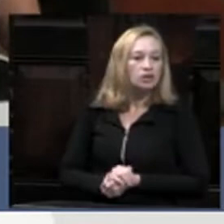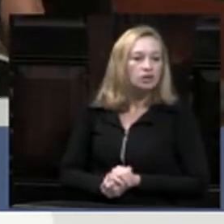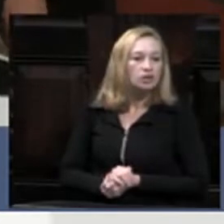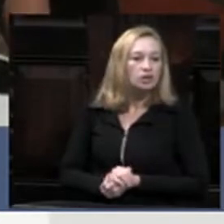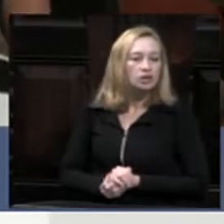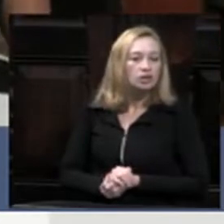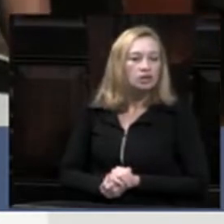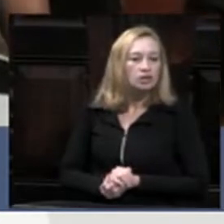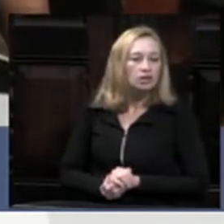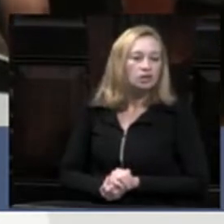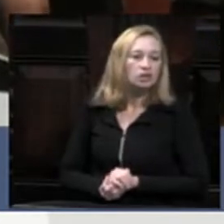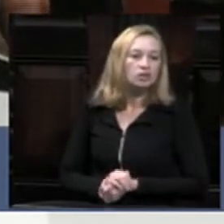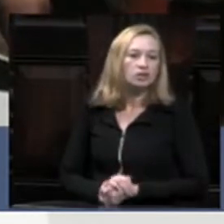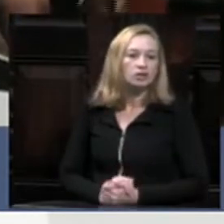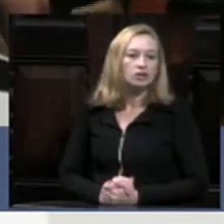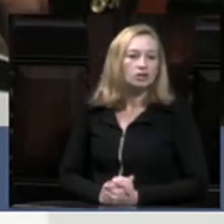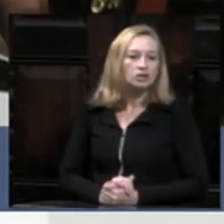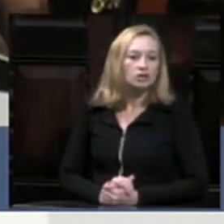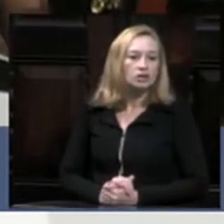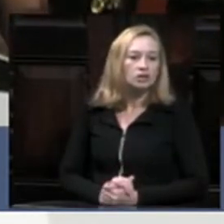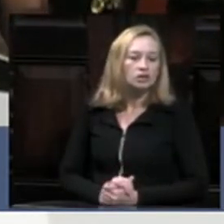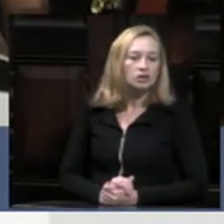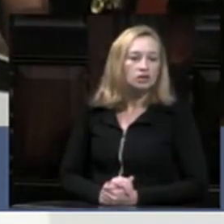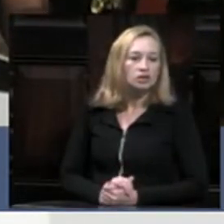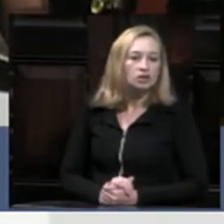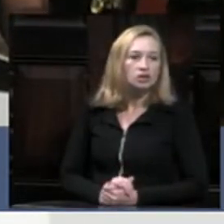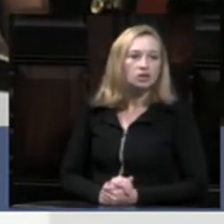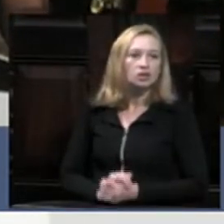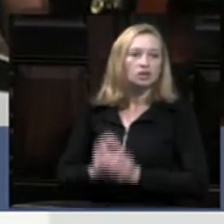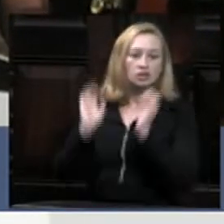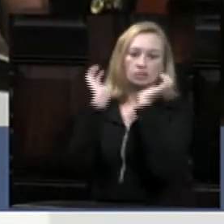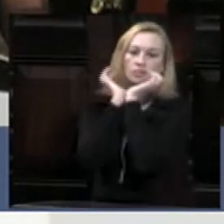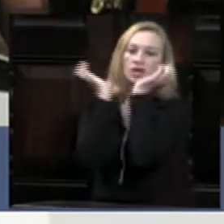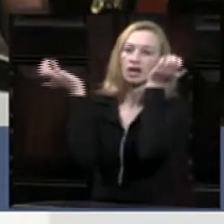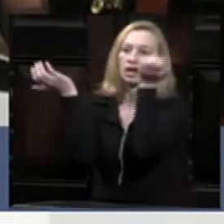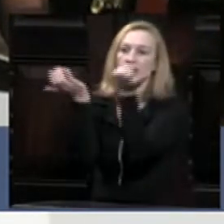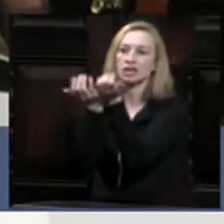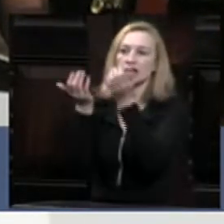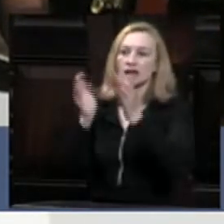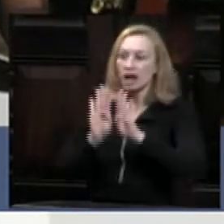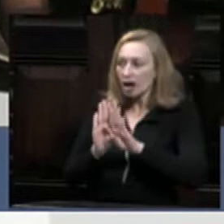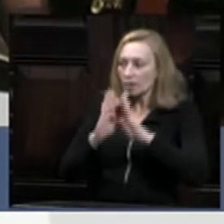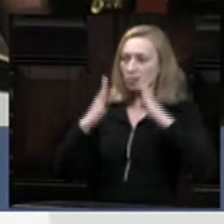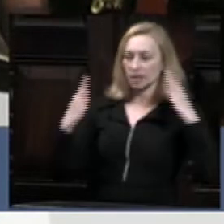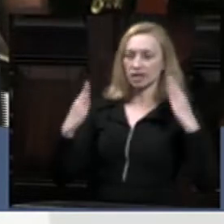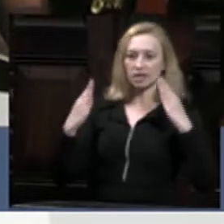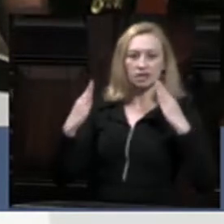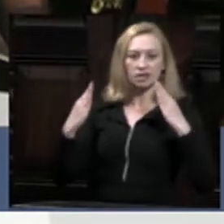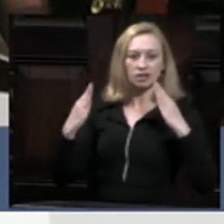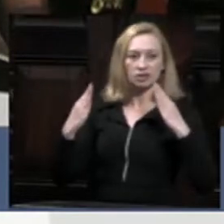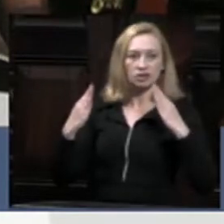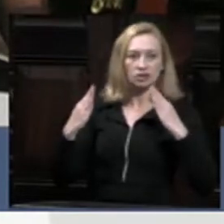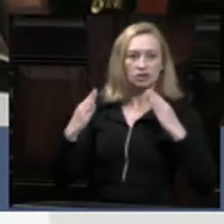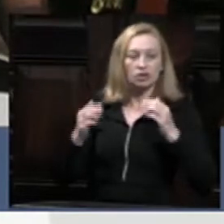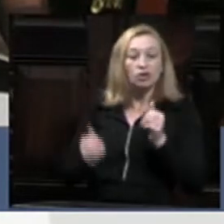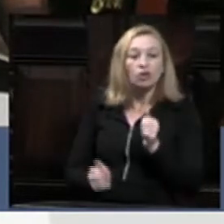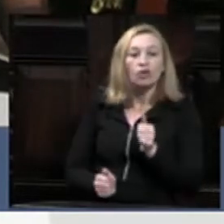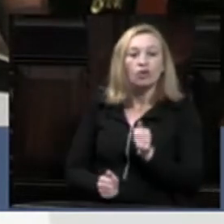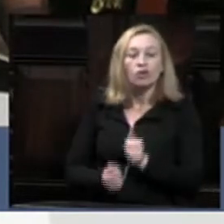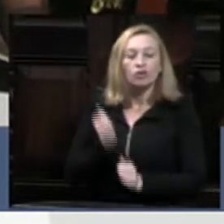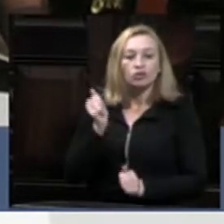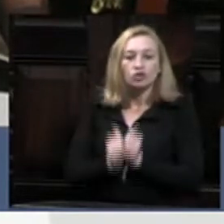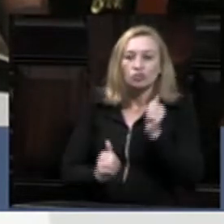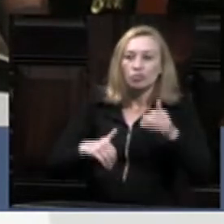de abrir o nosso Maracanã, templo do futebol mundial, para que pessoas